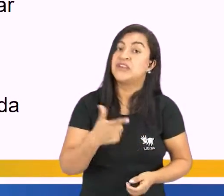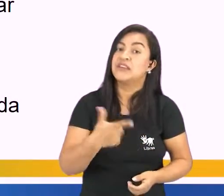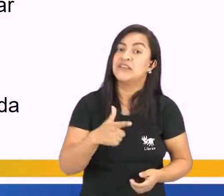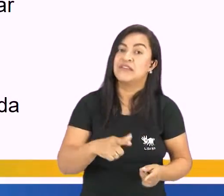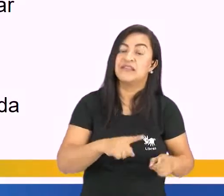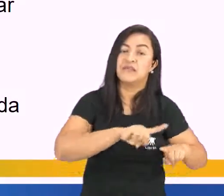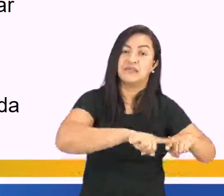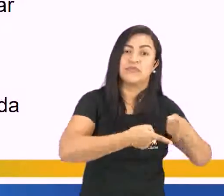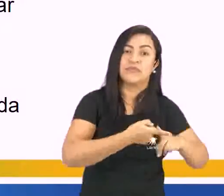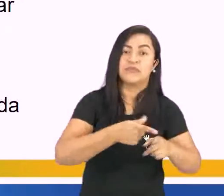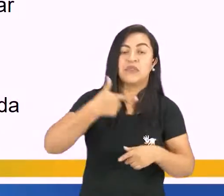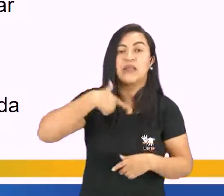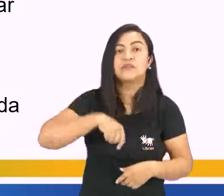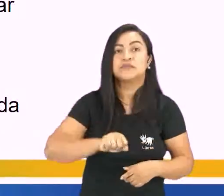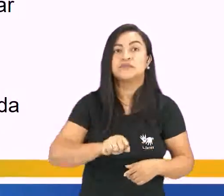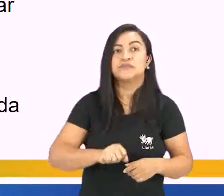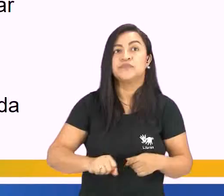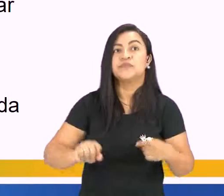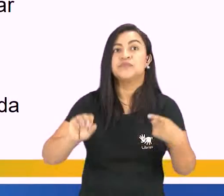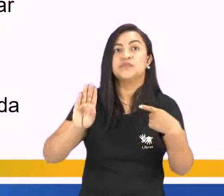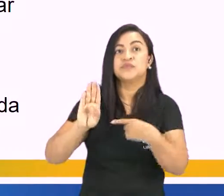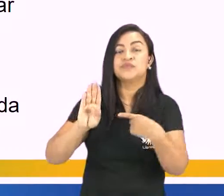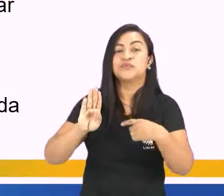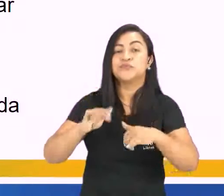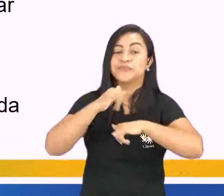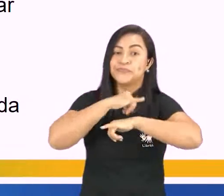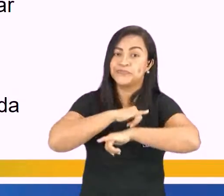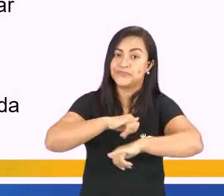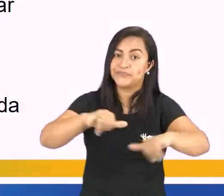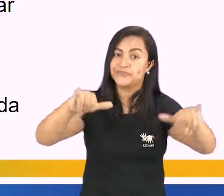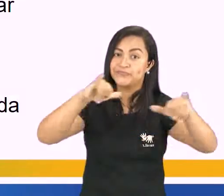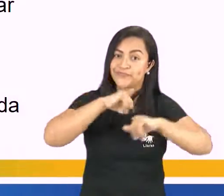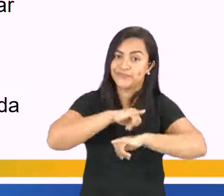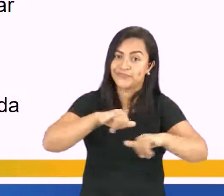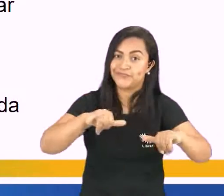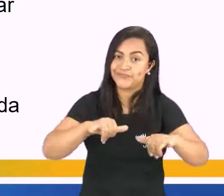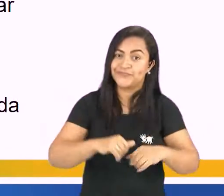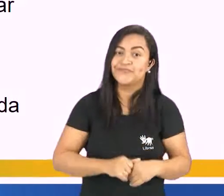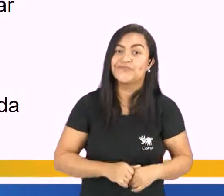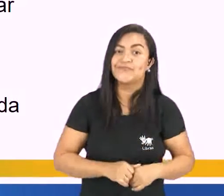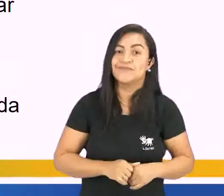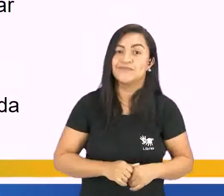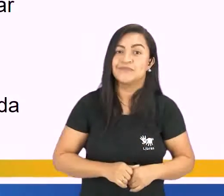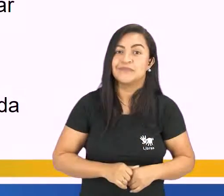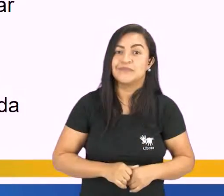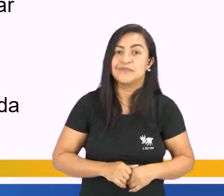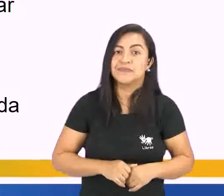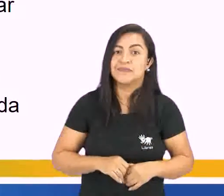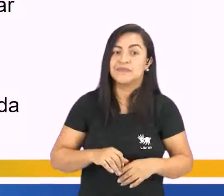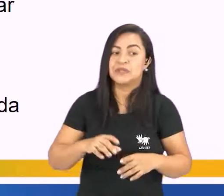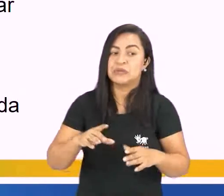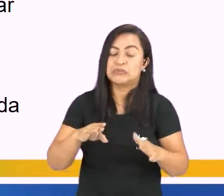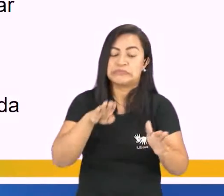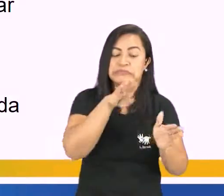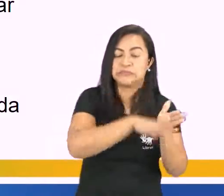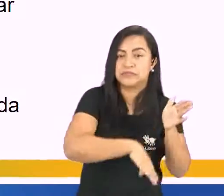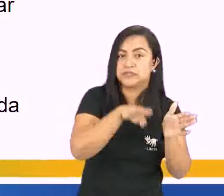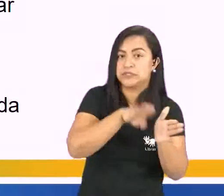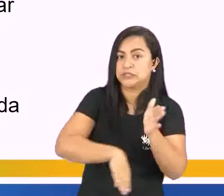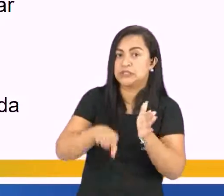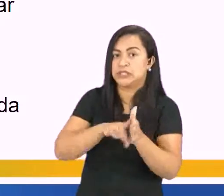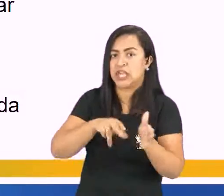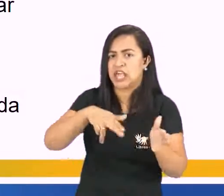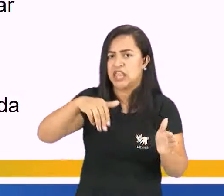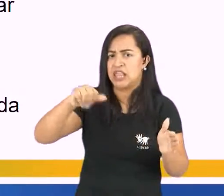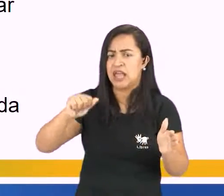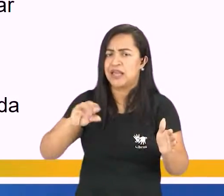textos informativos. Como o próprio nome já diz, ele deve informar, não retirar nada e nem acrescentar nada,